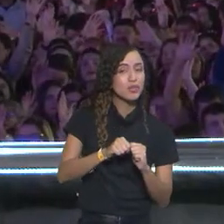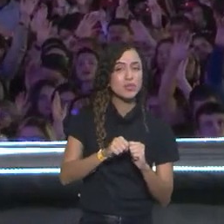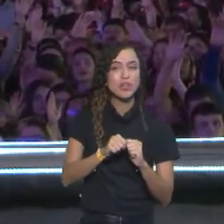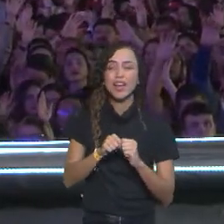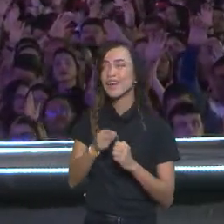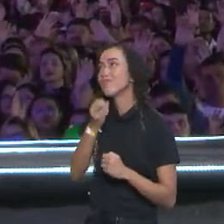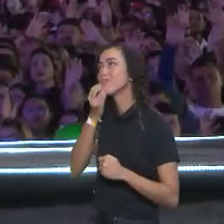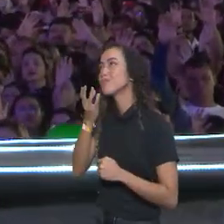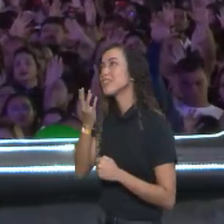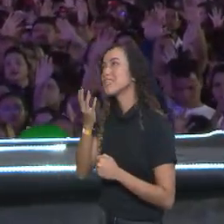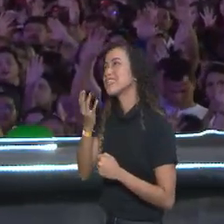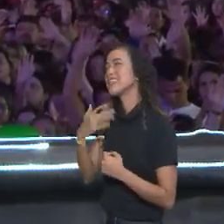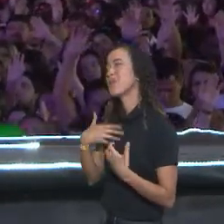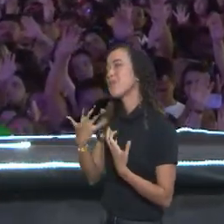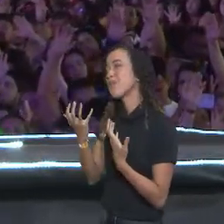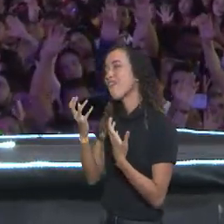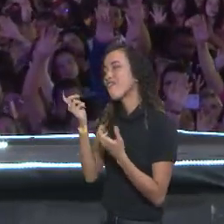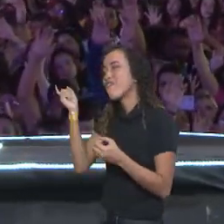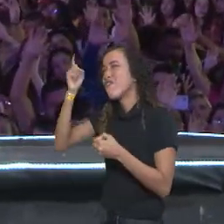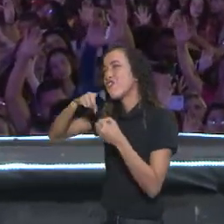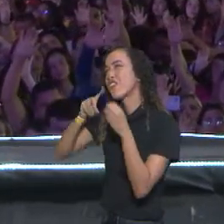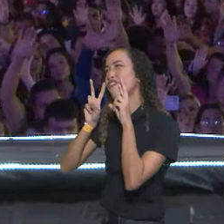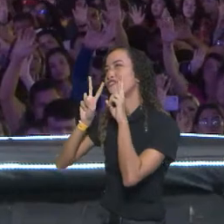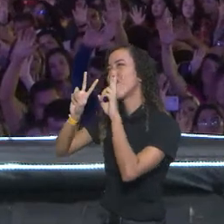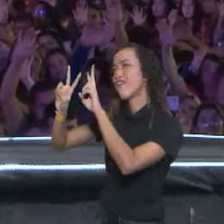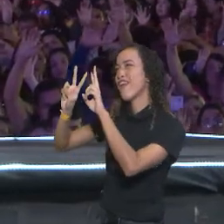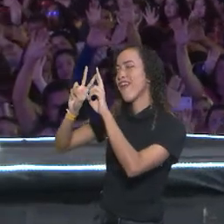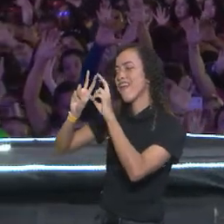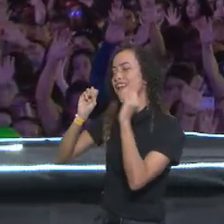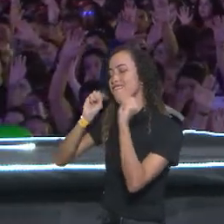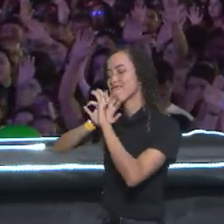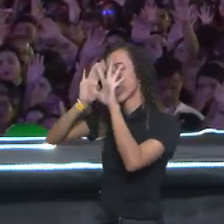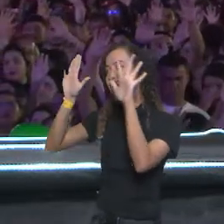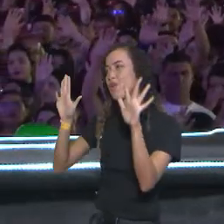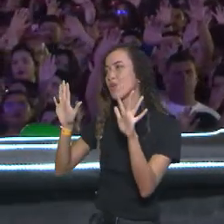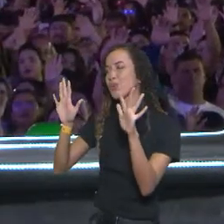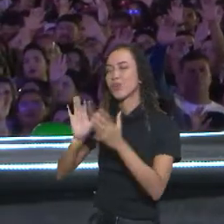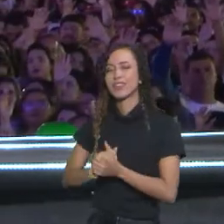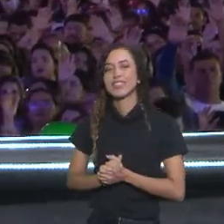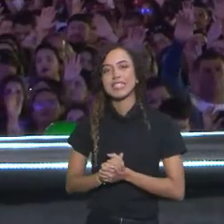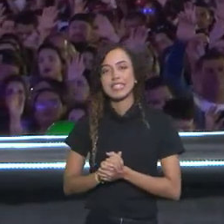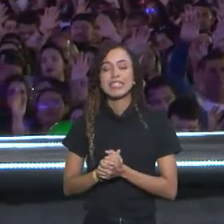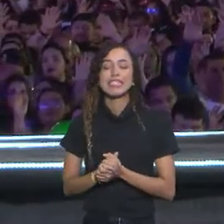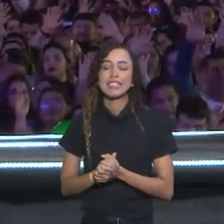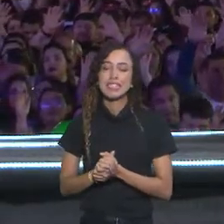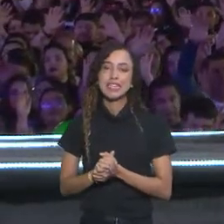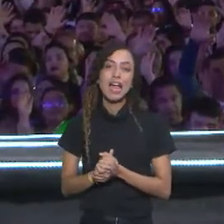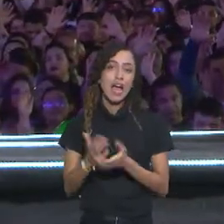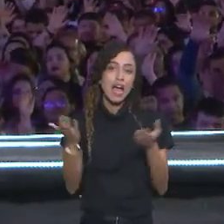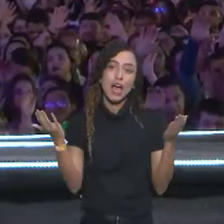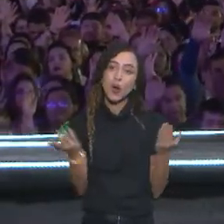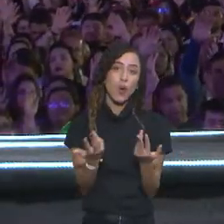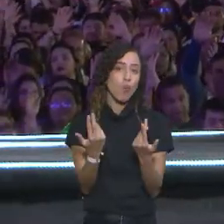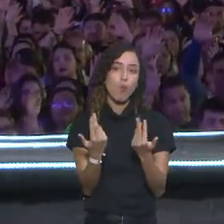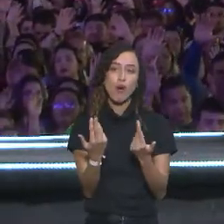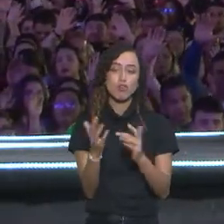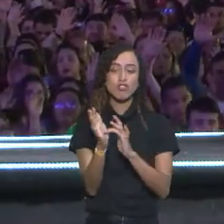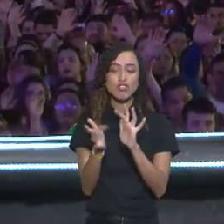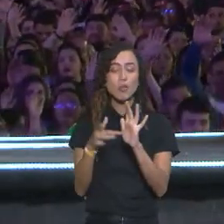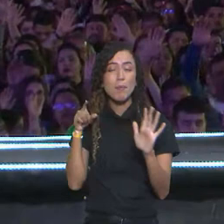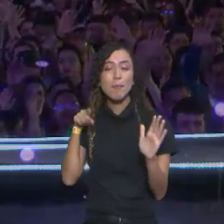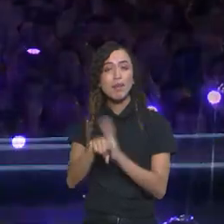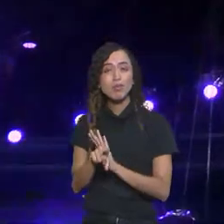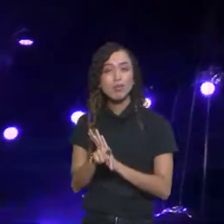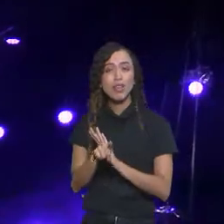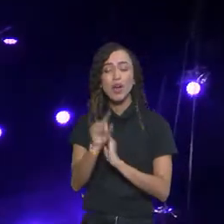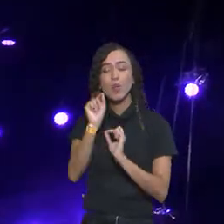que confessar mestre que eu torne a ver então diga para Jesus o que você tá precisando Qual a